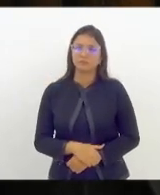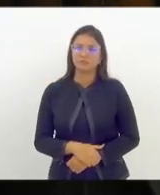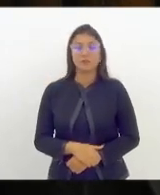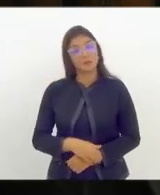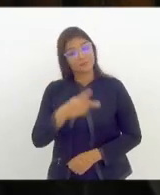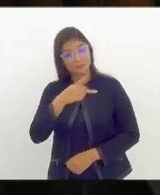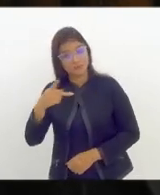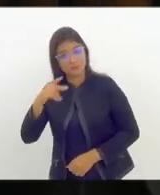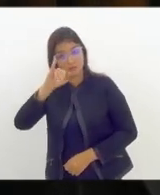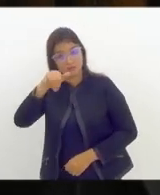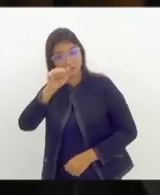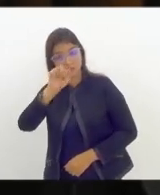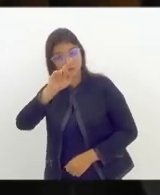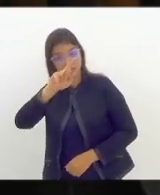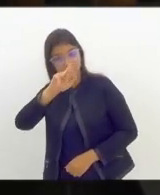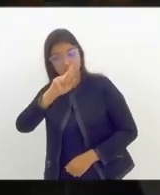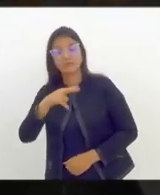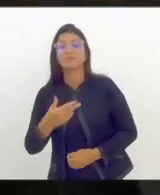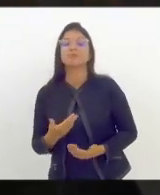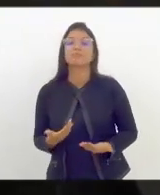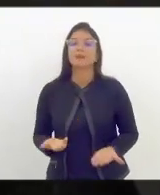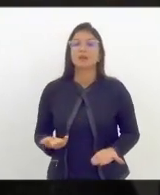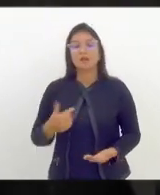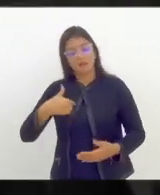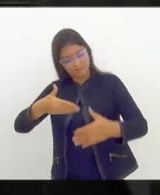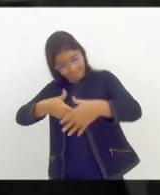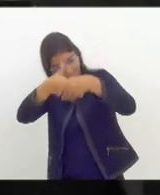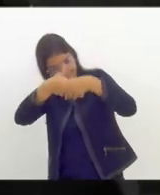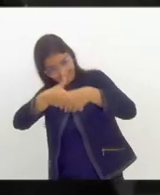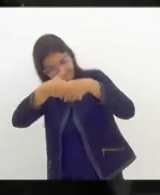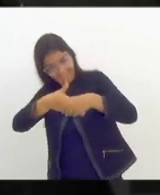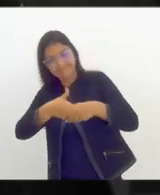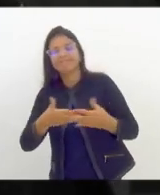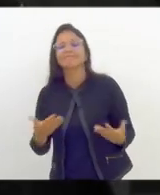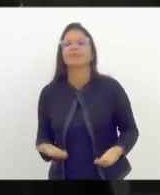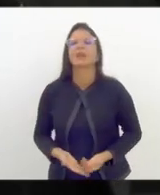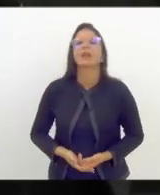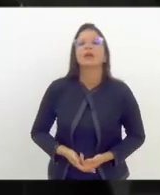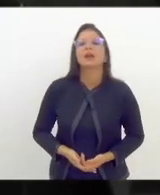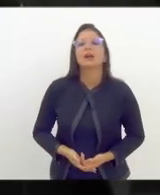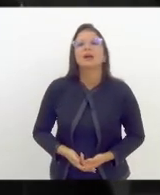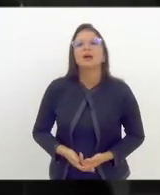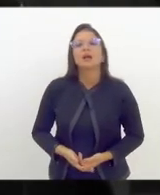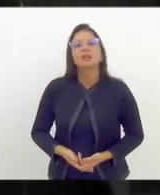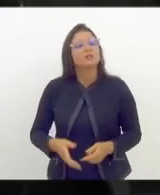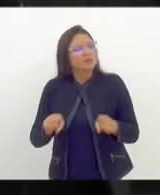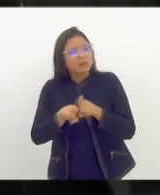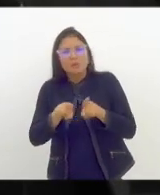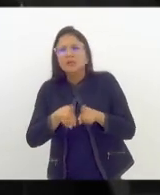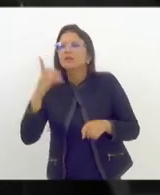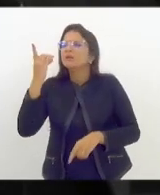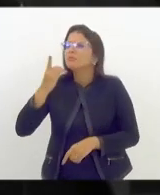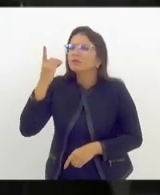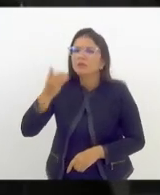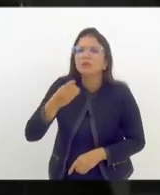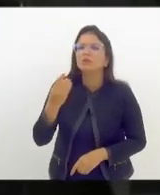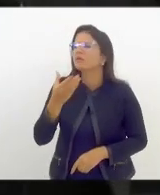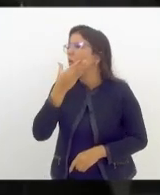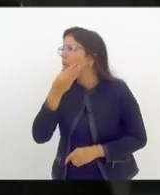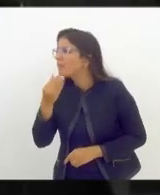Presidente Jair Bittencourt, a quem saúdo. Senhoras deputadas, senhores deputados, saudando